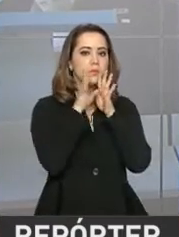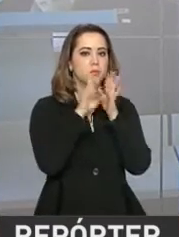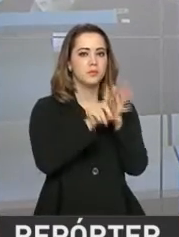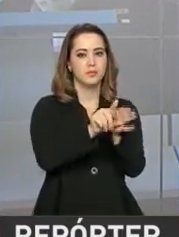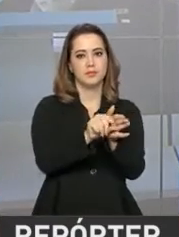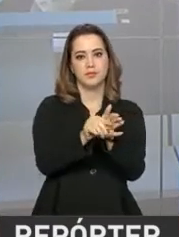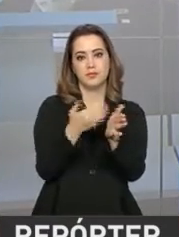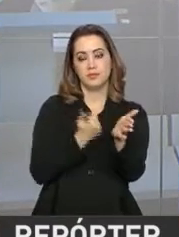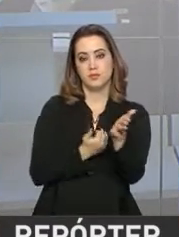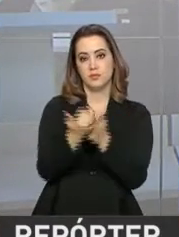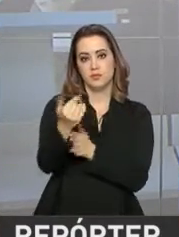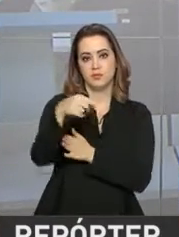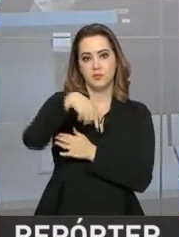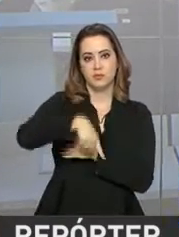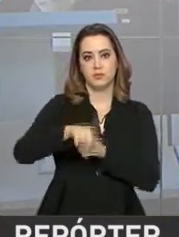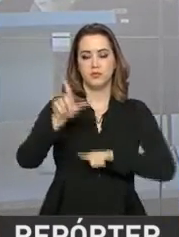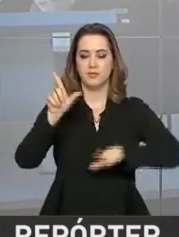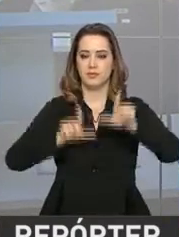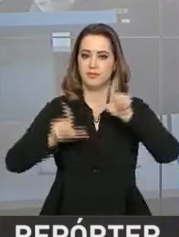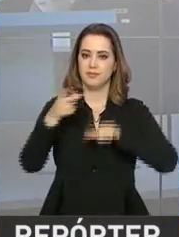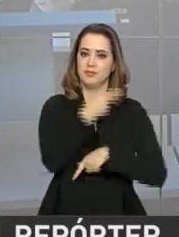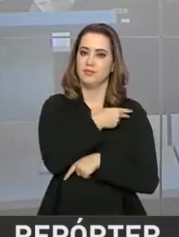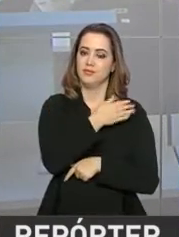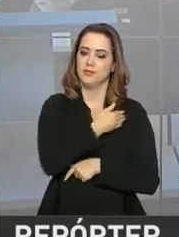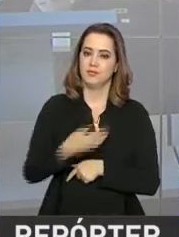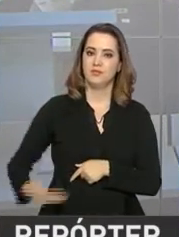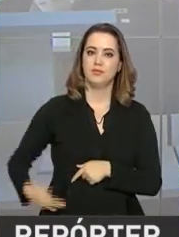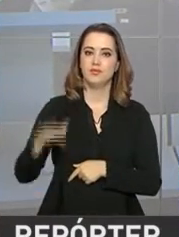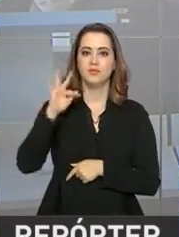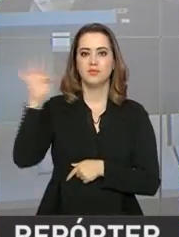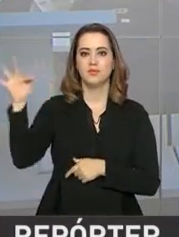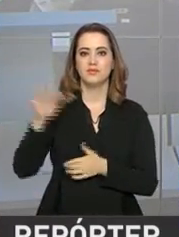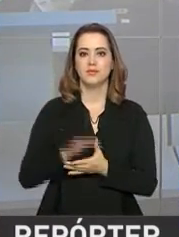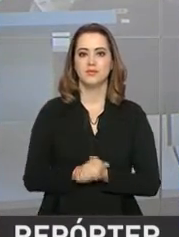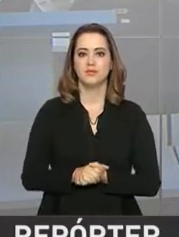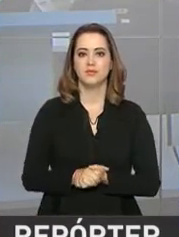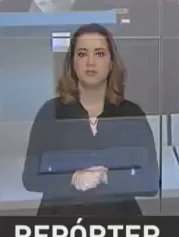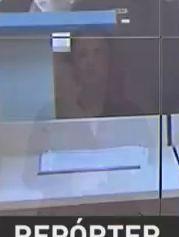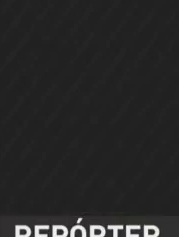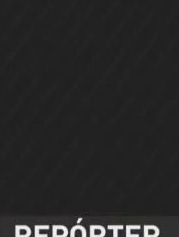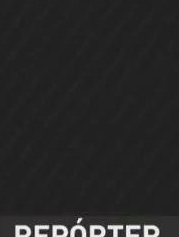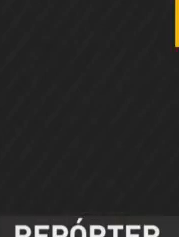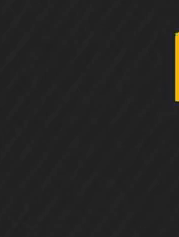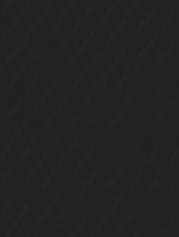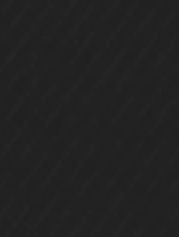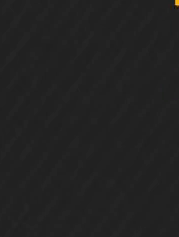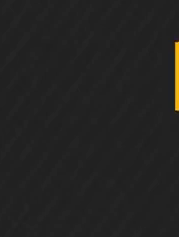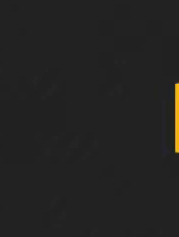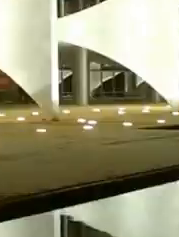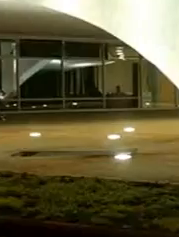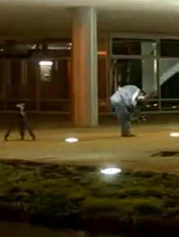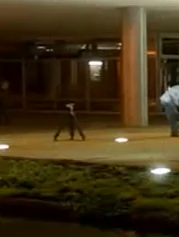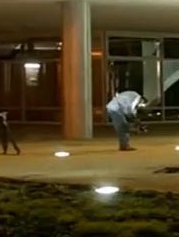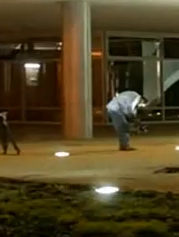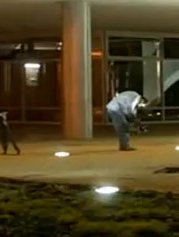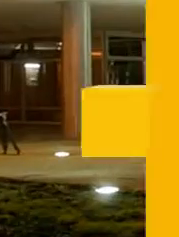em nossas redes sociais. Continue com a gente aqui na NBR, a TV do Governo Federal.